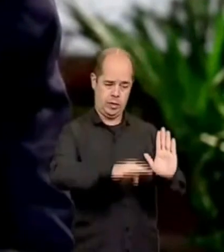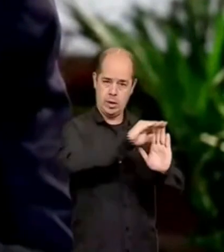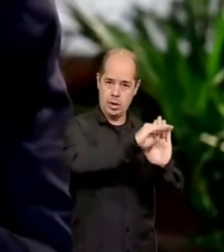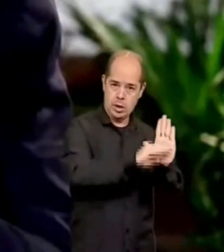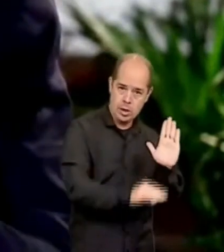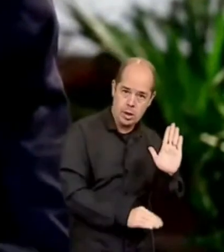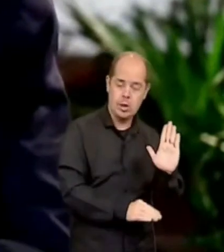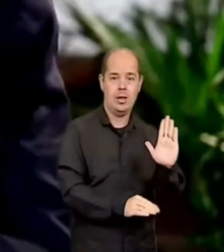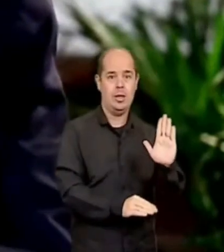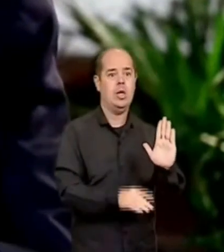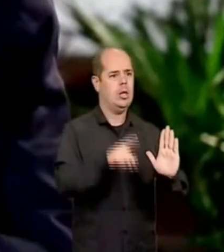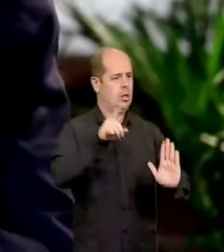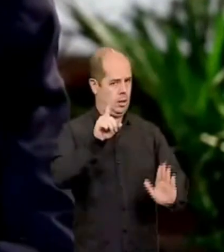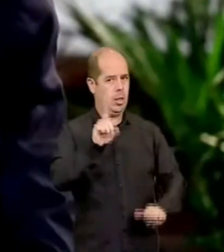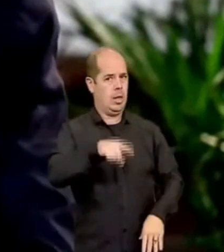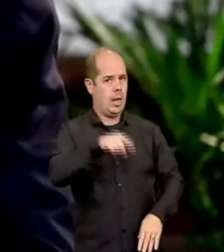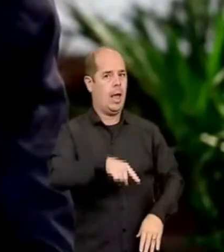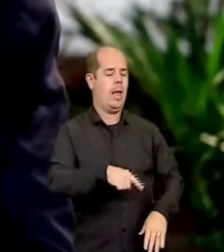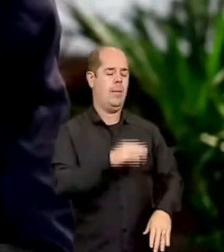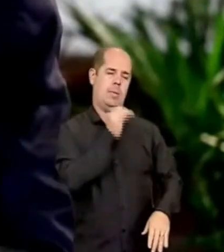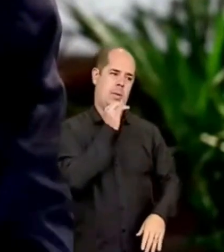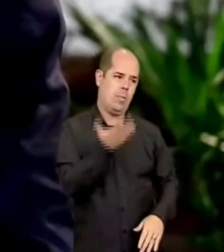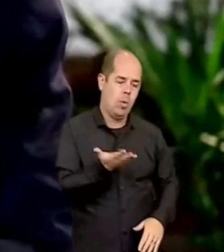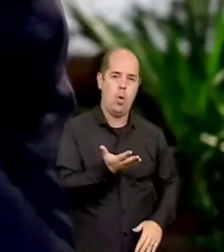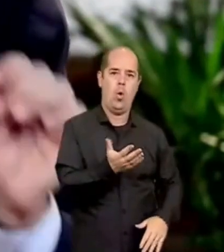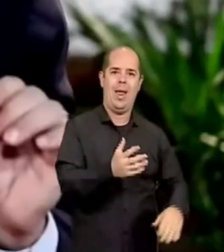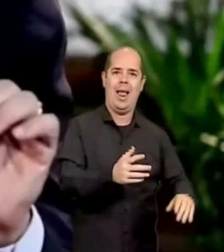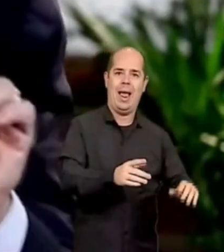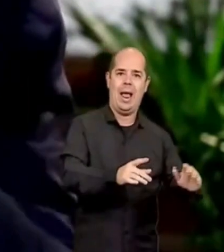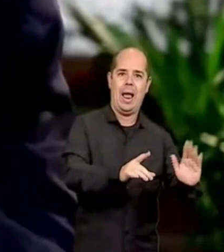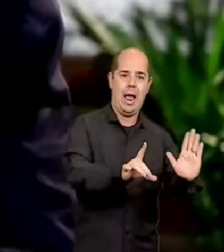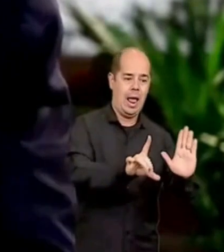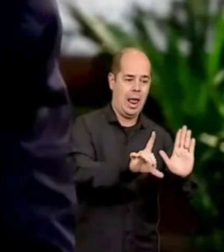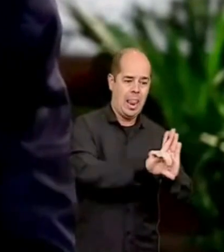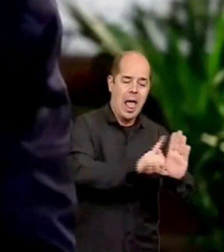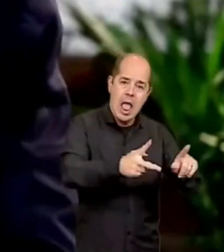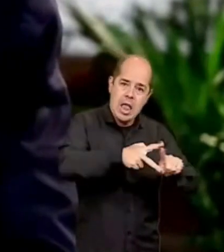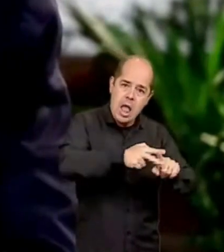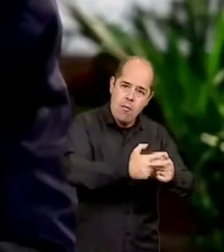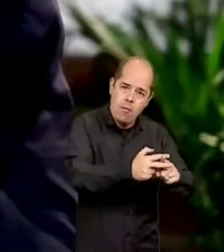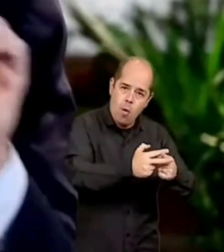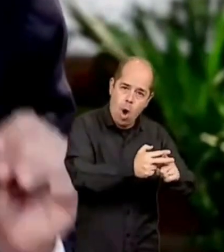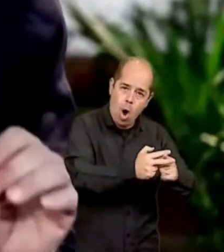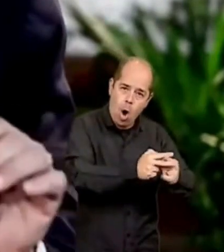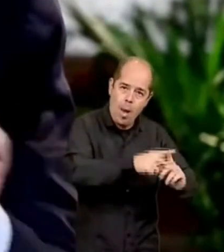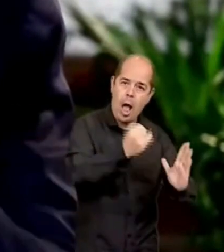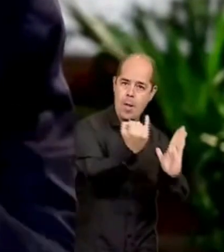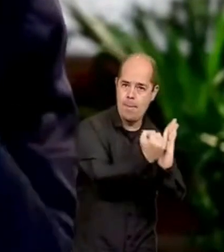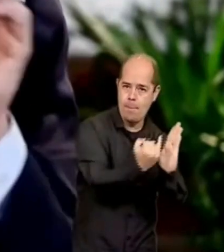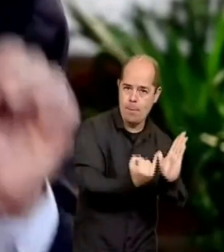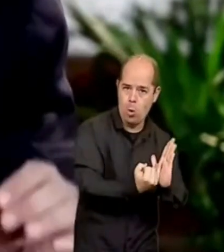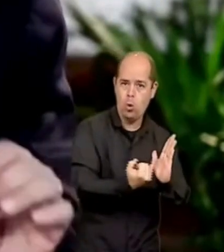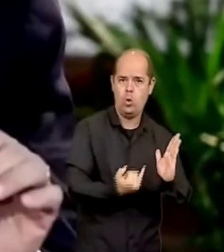reforma tributária feita em regime democrático e a mais ampla da nossa história. Mais as leis e